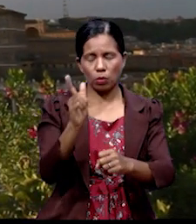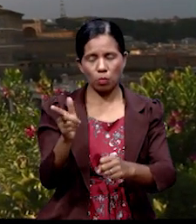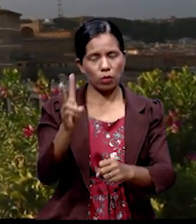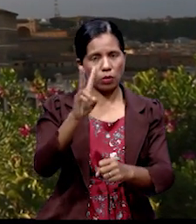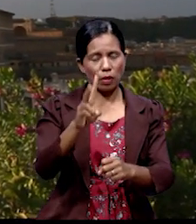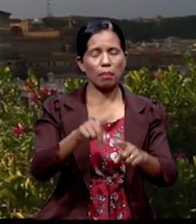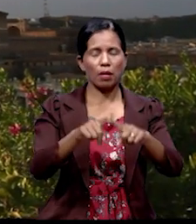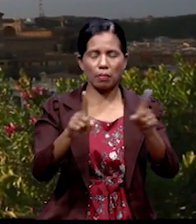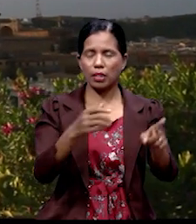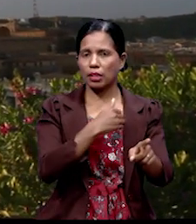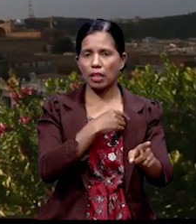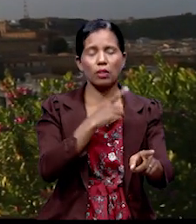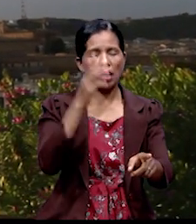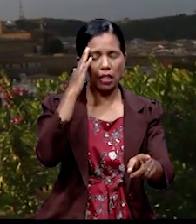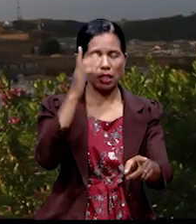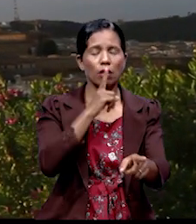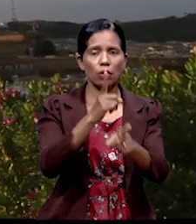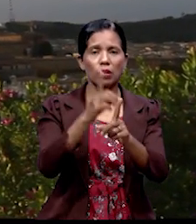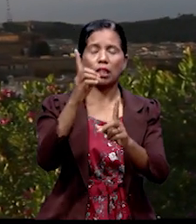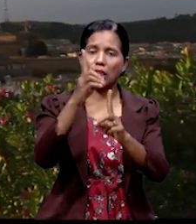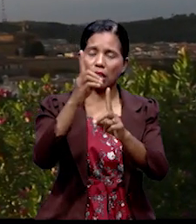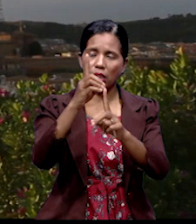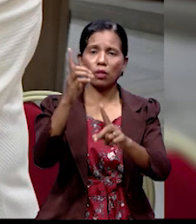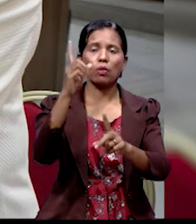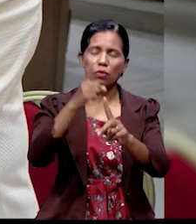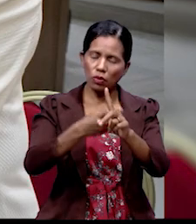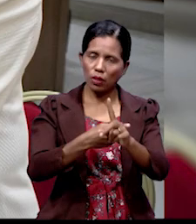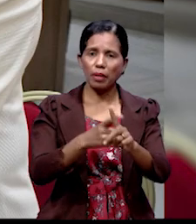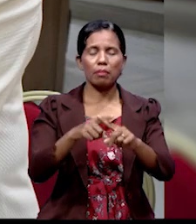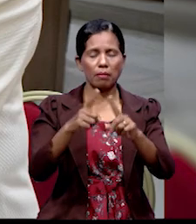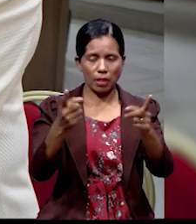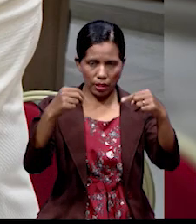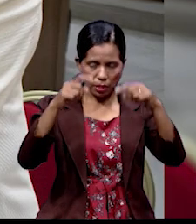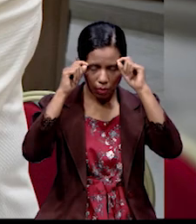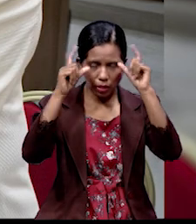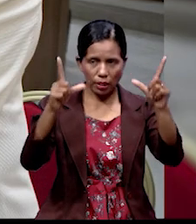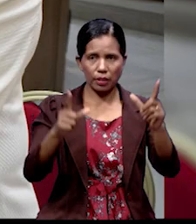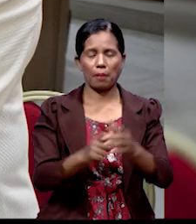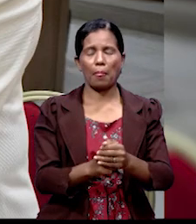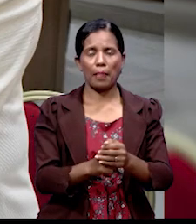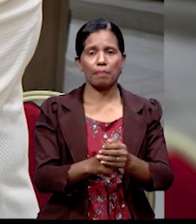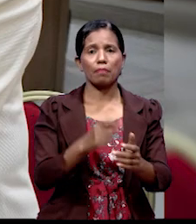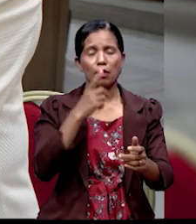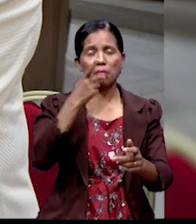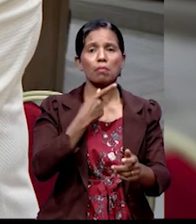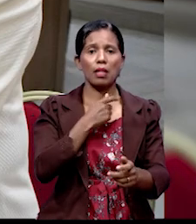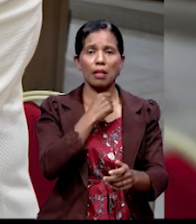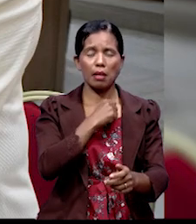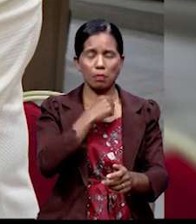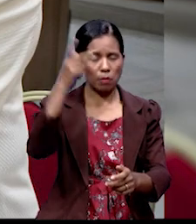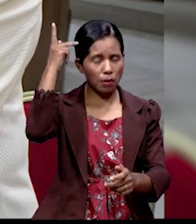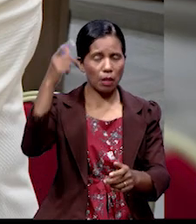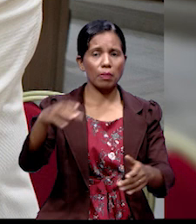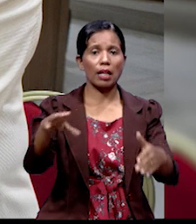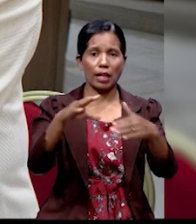konoba fulang no lorong, nebe atu halau viazeng mai Timor-Leste. Papa Francisco hafain karliman ho Zeram Zorta Hateten, nia ia